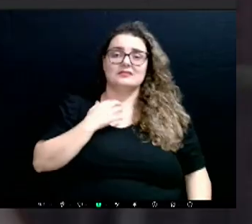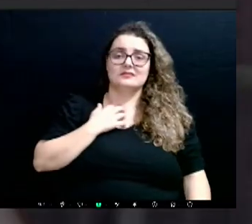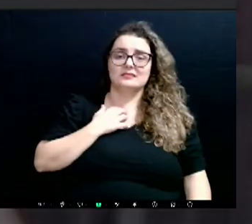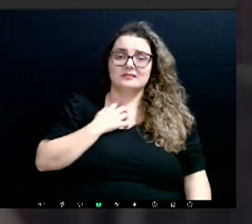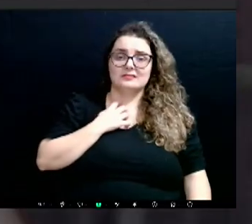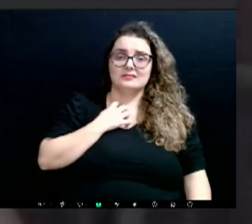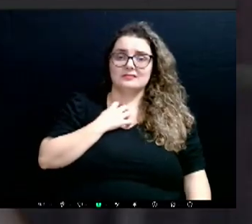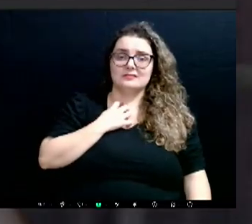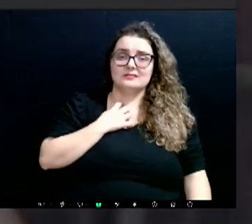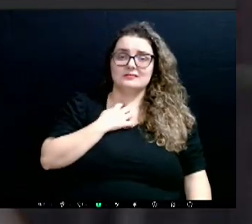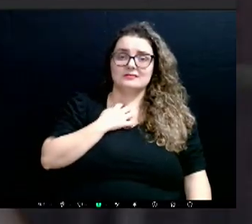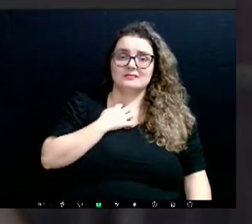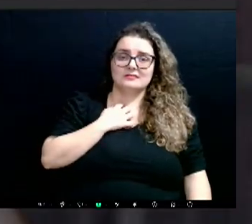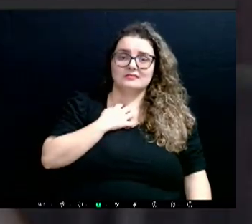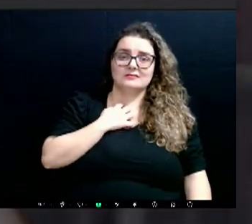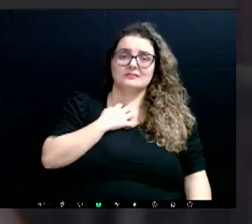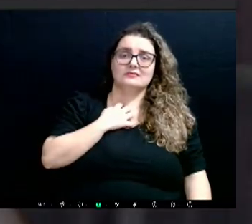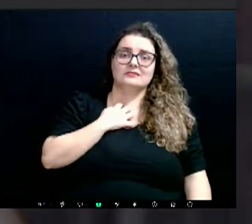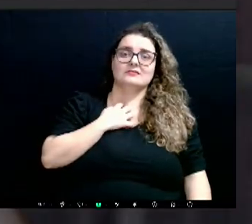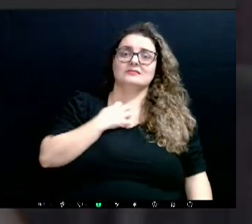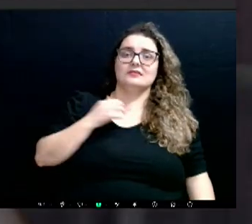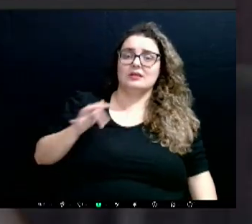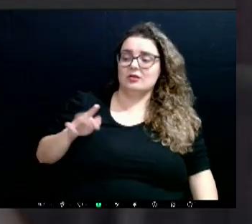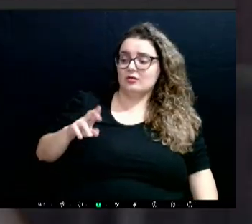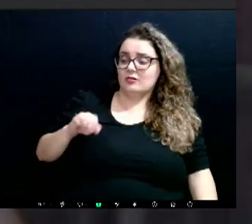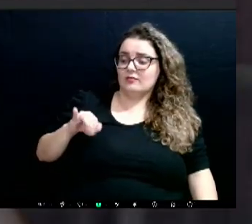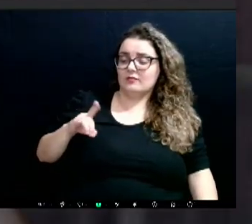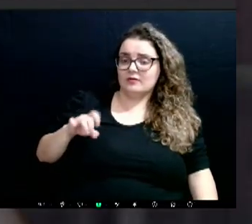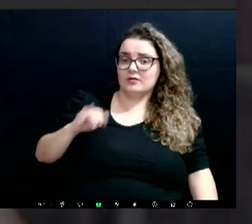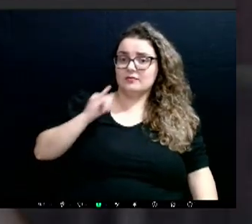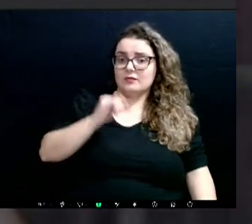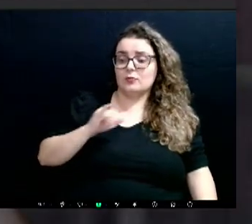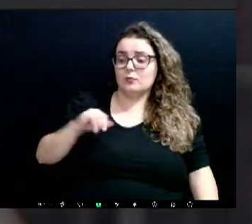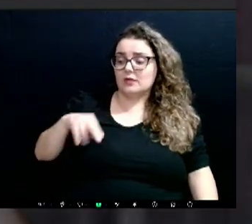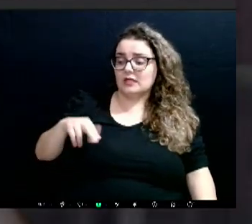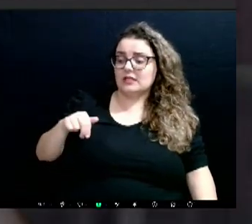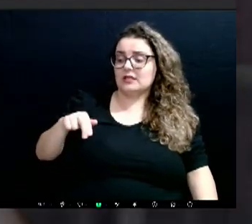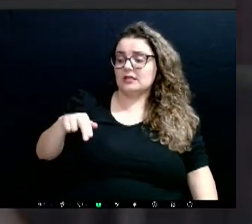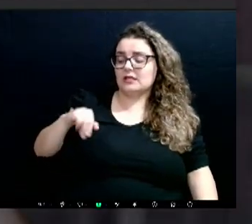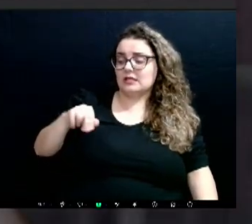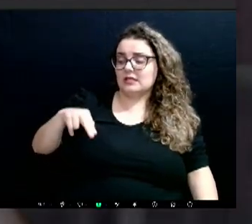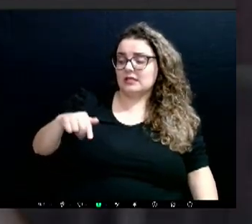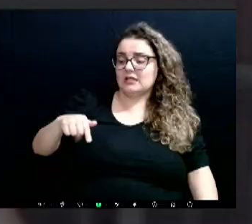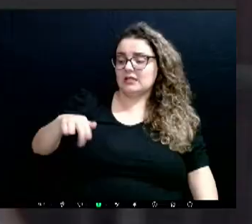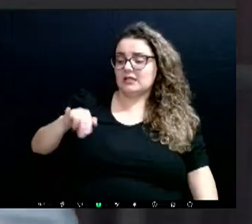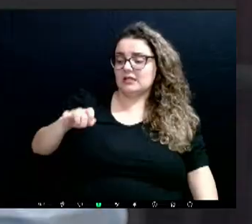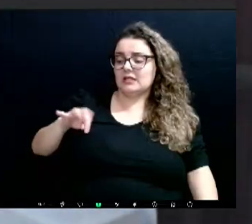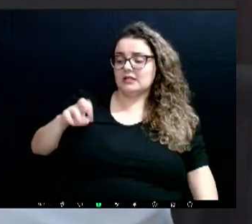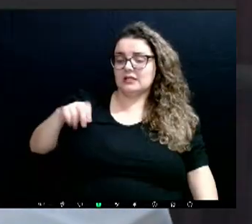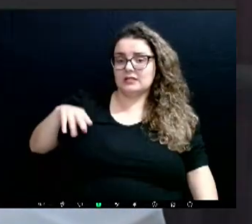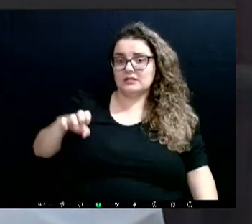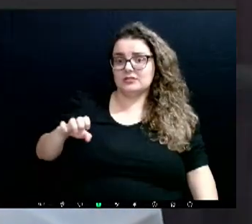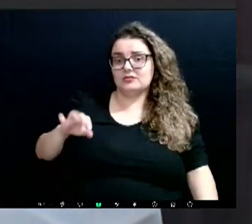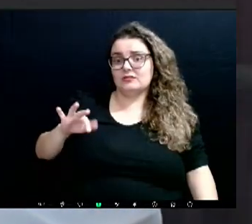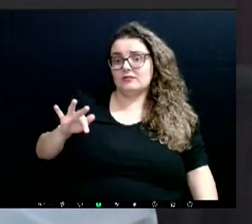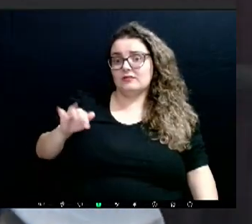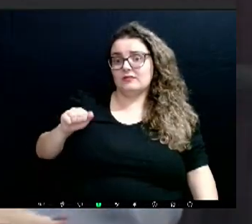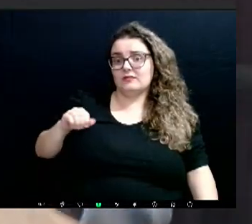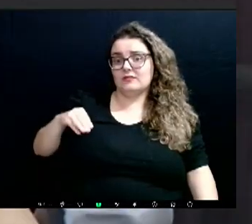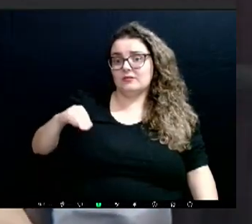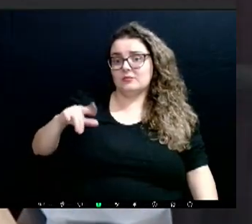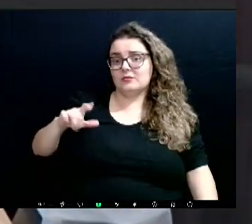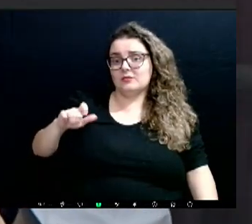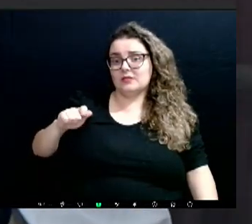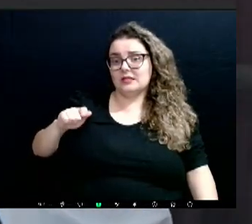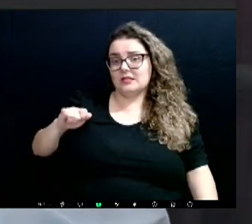do inquietante familiar, que é algo que é íntimo nosso, mas que traz inquietude. Então eu deixo de lado,